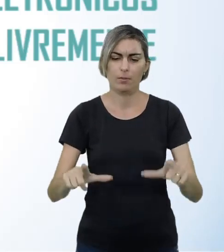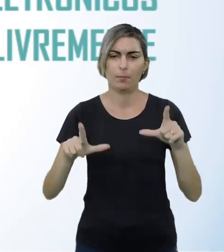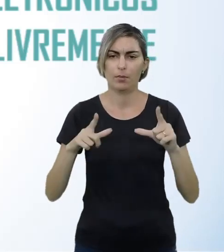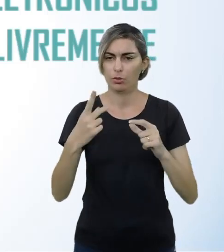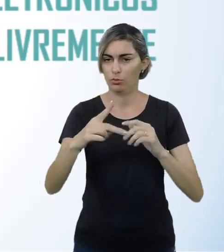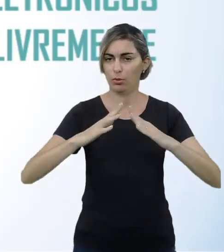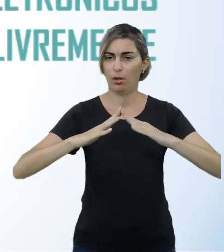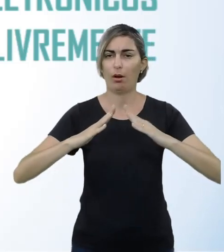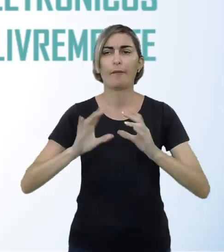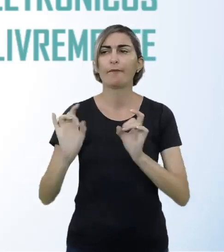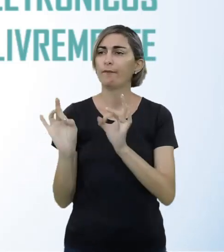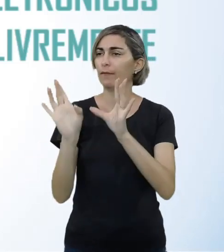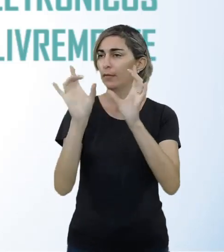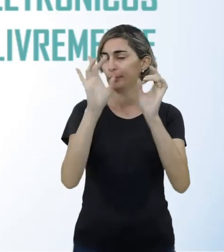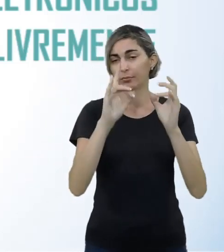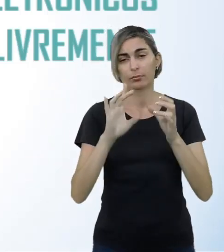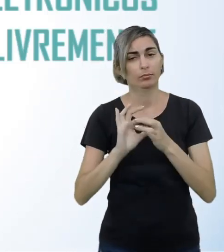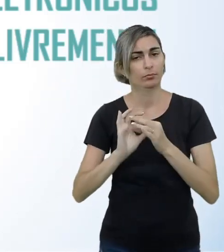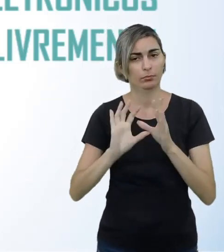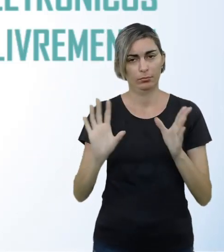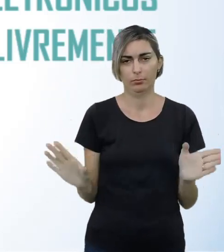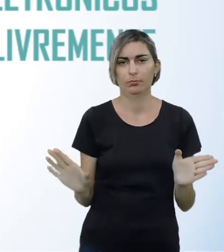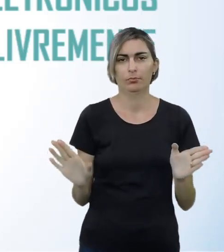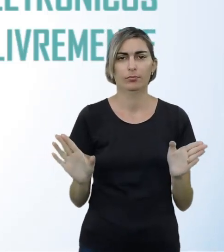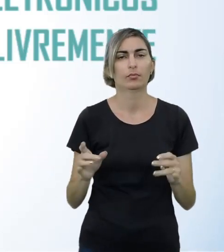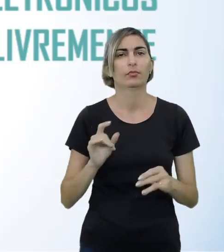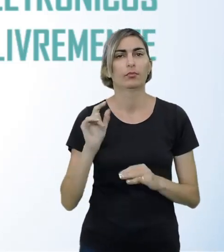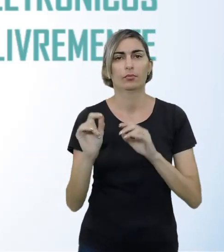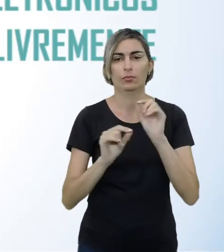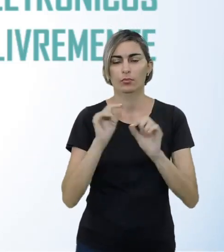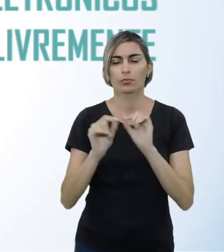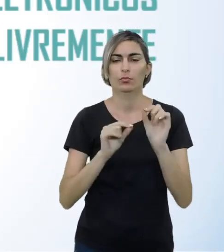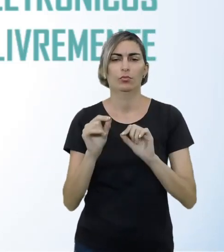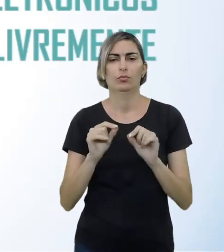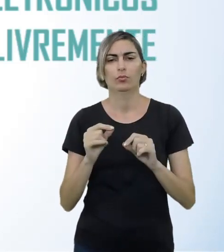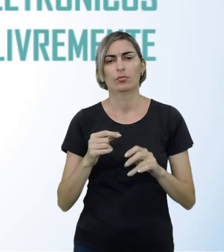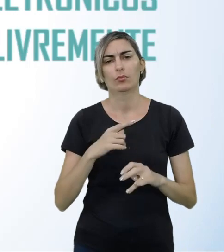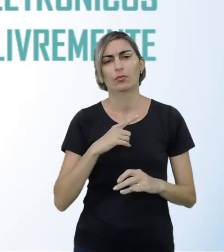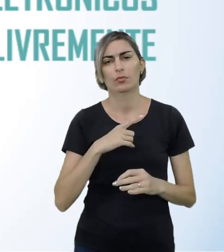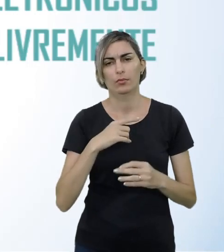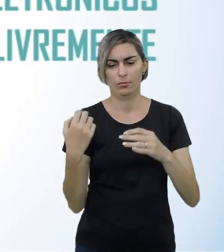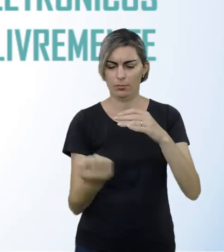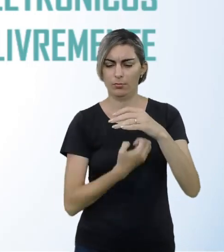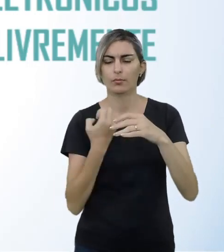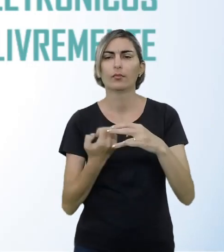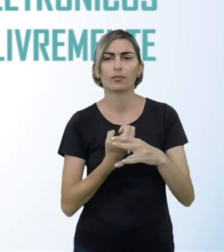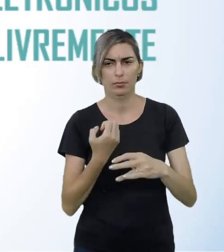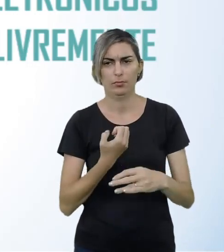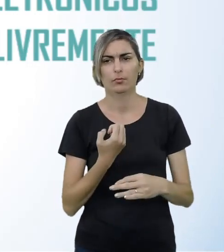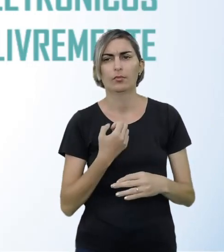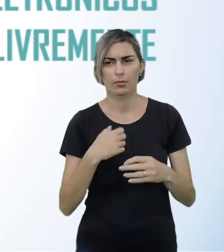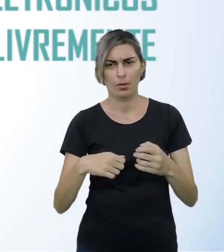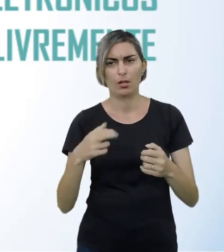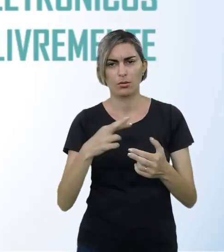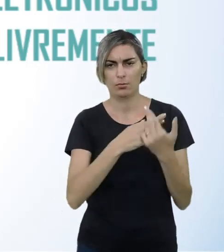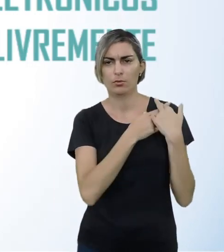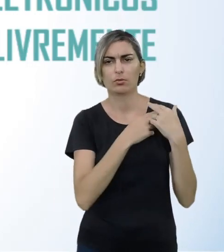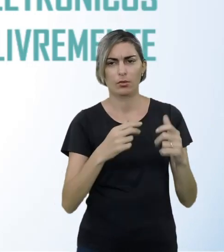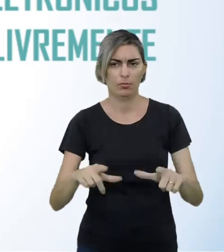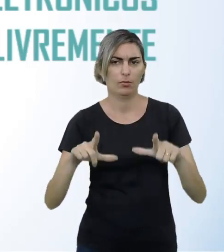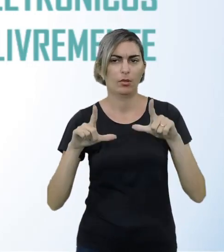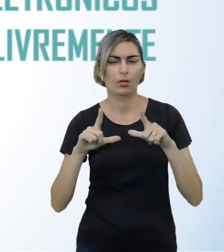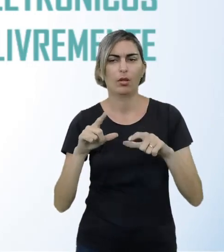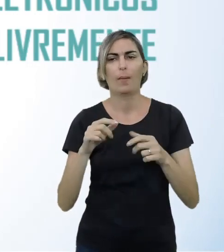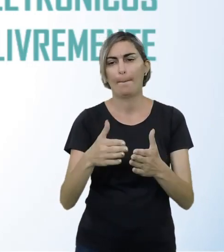na sua casa e vender ela livremente, tá? O que a Arduino, a empresa responsável pela placa,